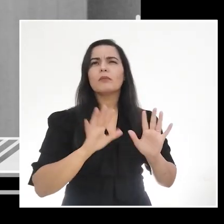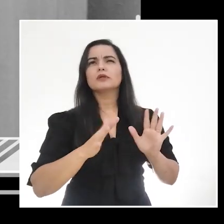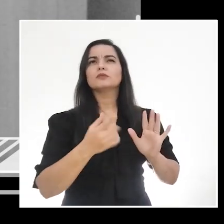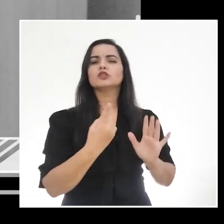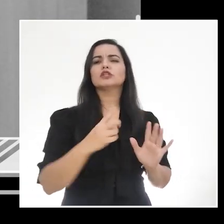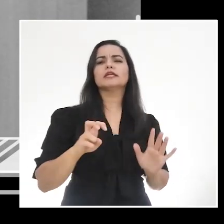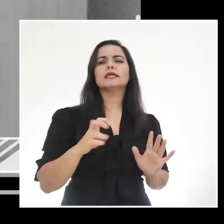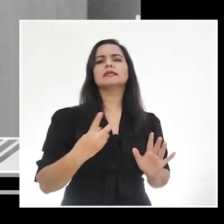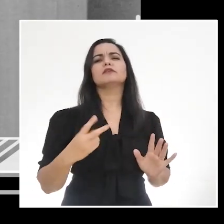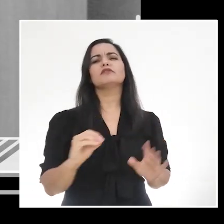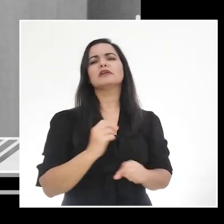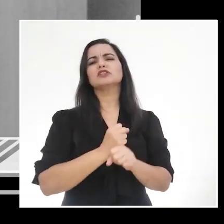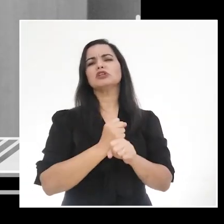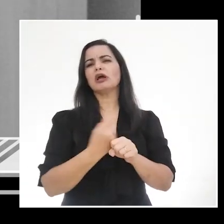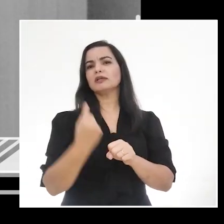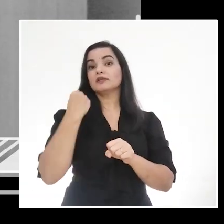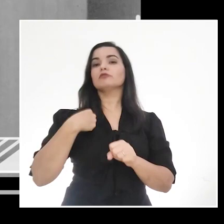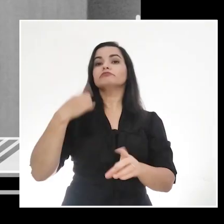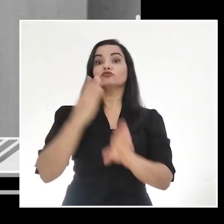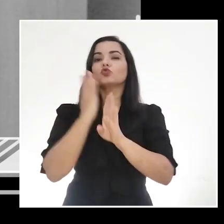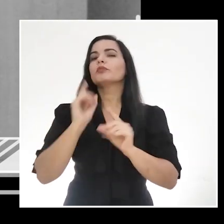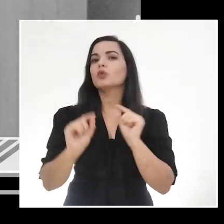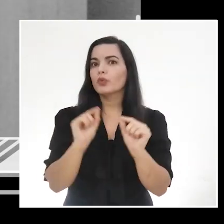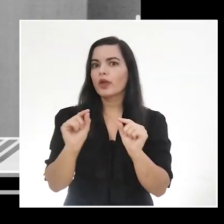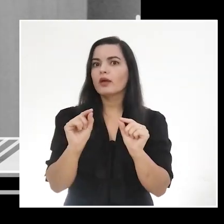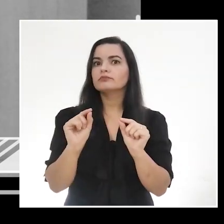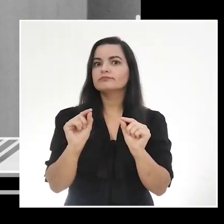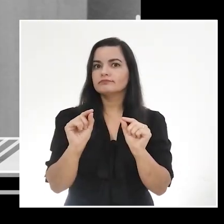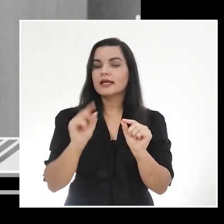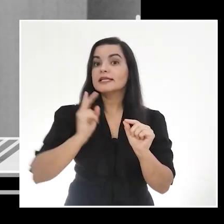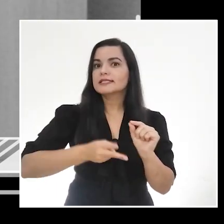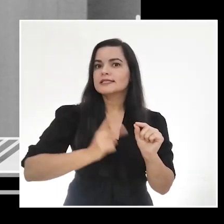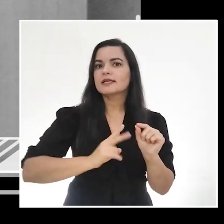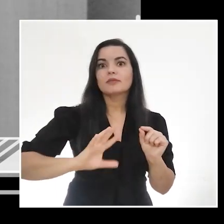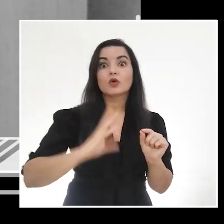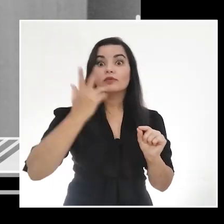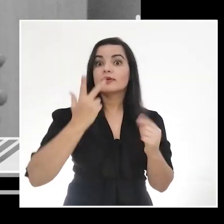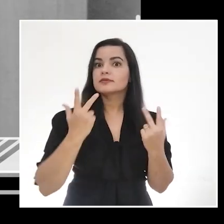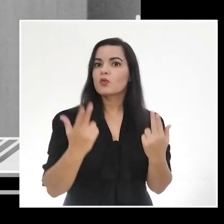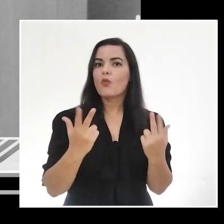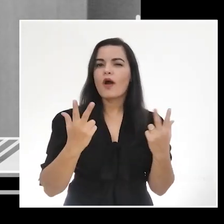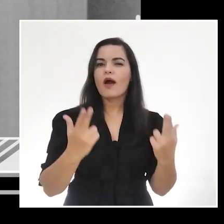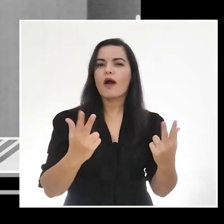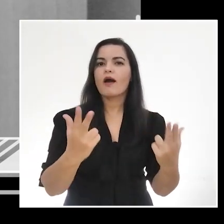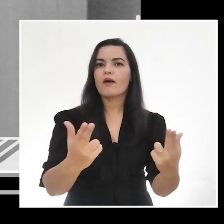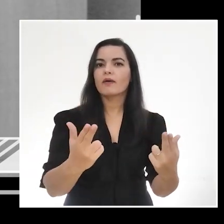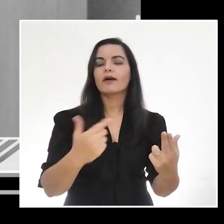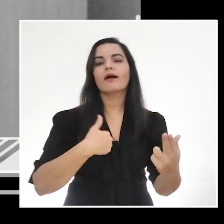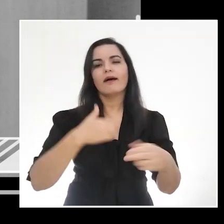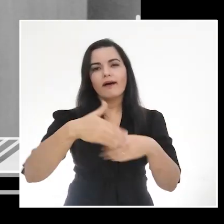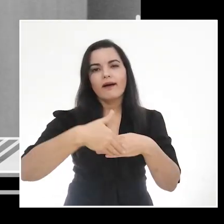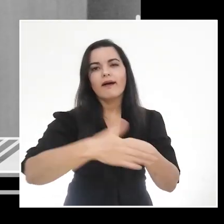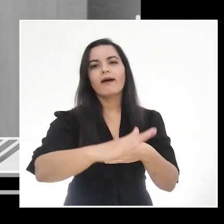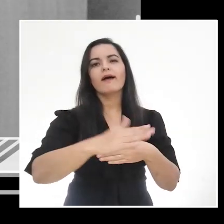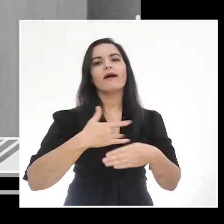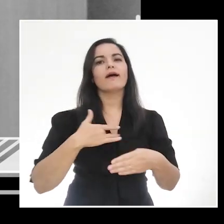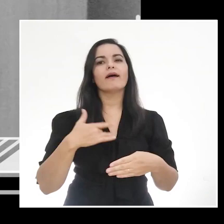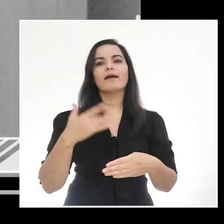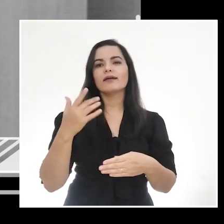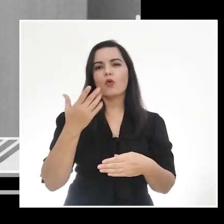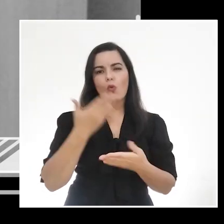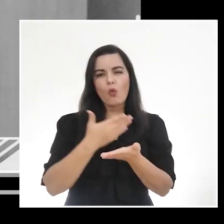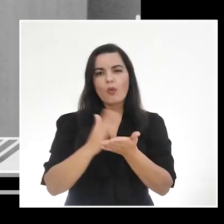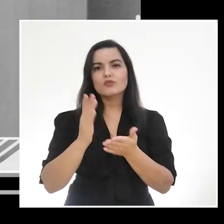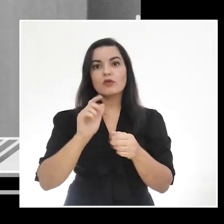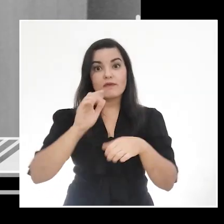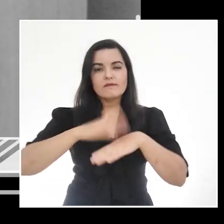peraí, existe uma marca. Isso tem o quê? Talvez aí uns 15, 20 anos que eu descobri que, opa, né? A coisa é